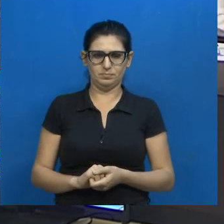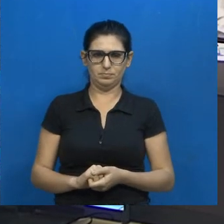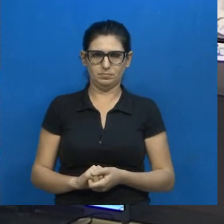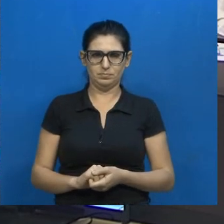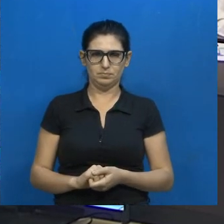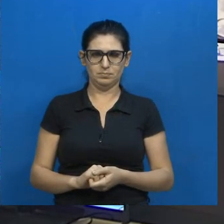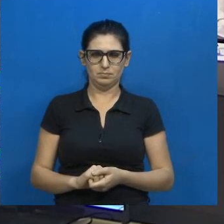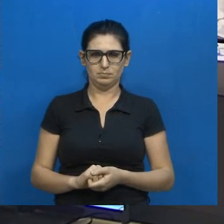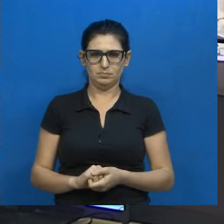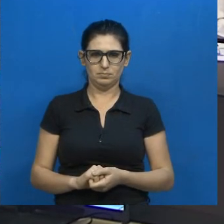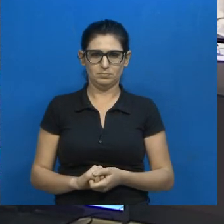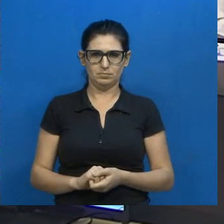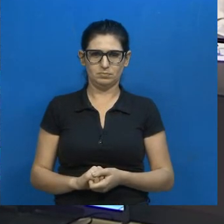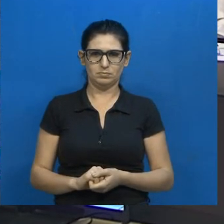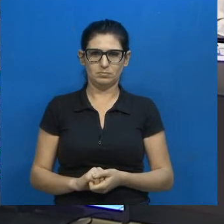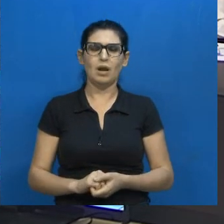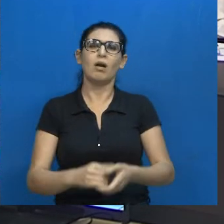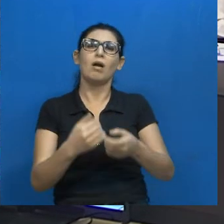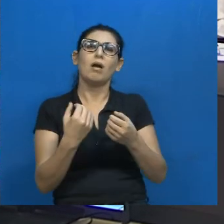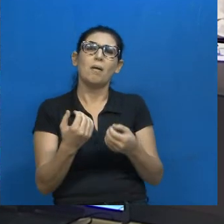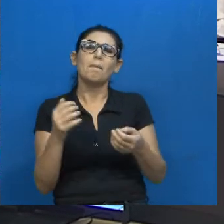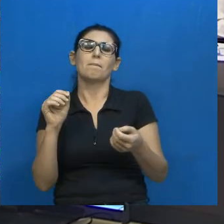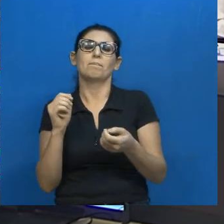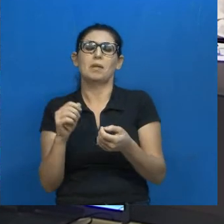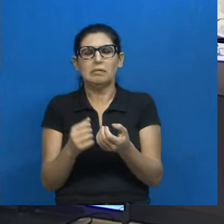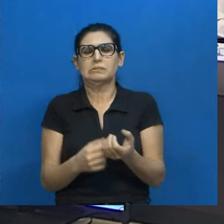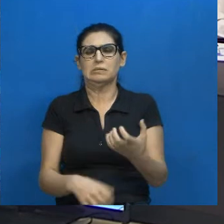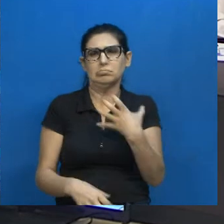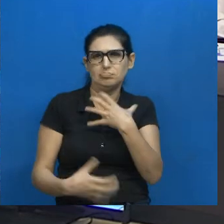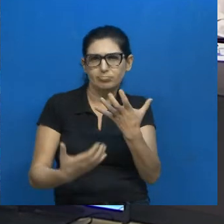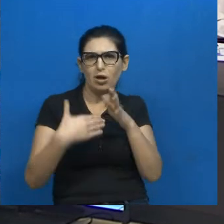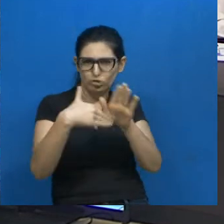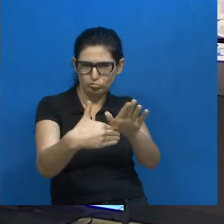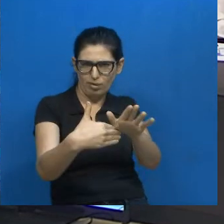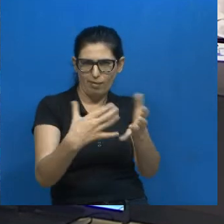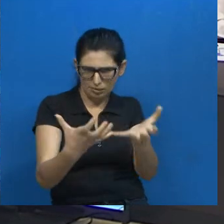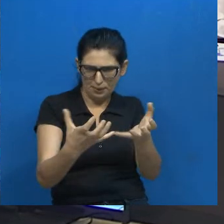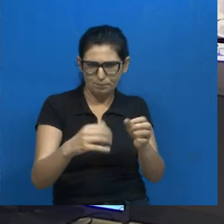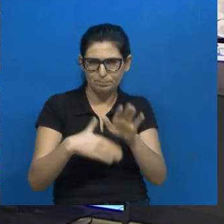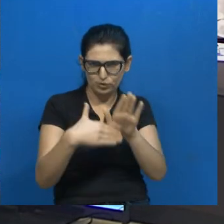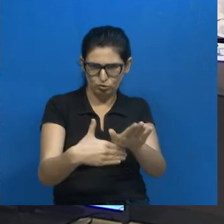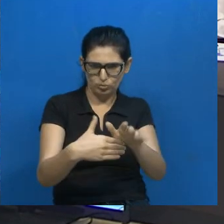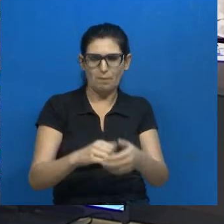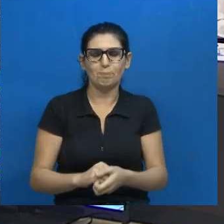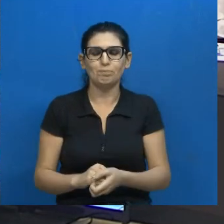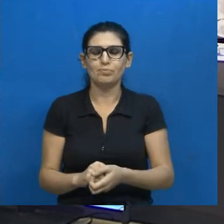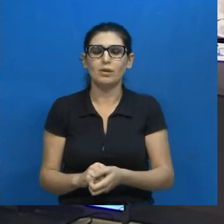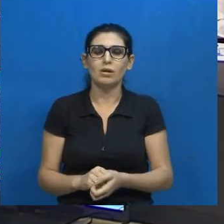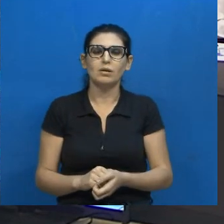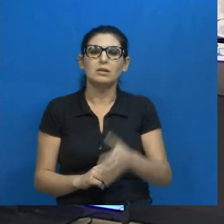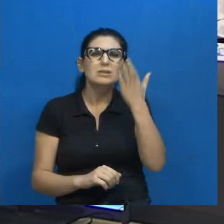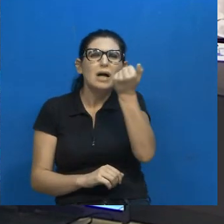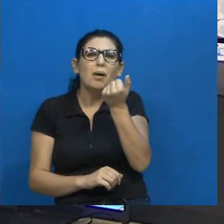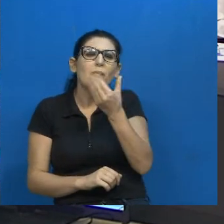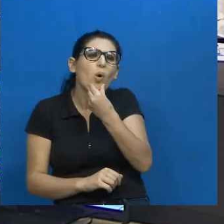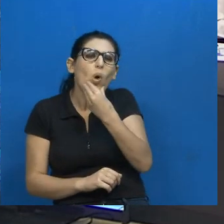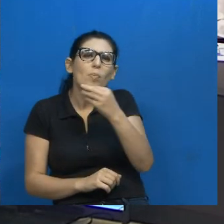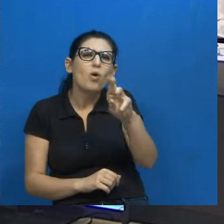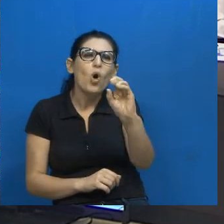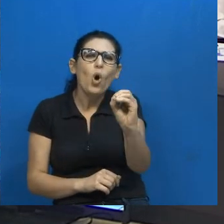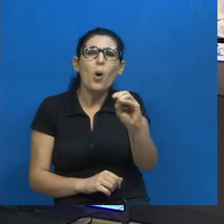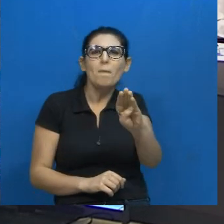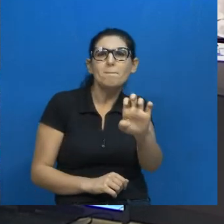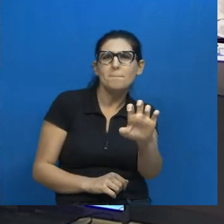eu ia fazer. Eu queria ajudar no encaminhamento aqui. Teve uma reivindicação, acho que do Roberto ali, certo? Que colocou